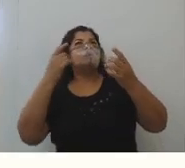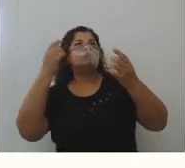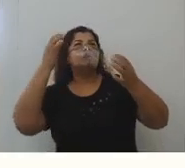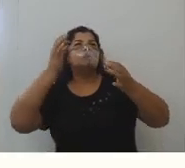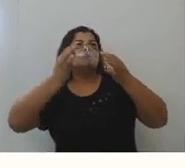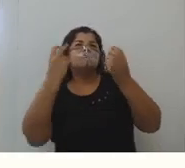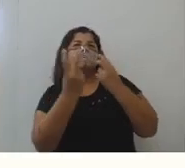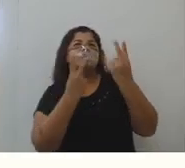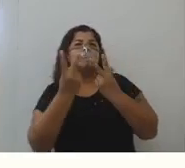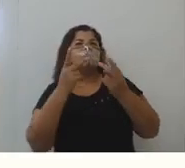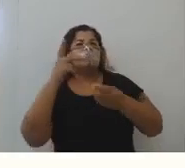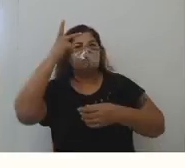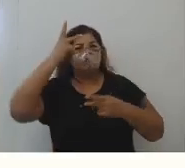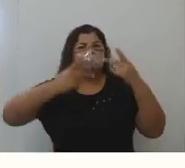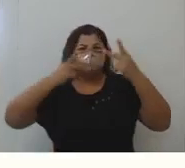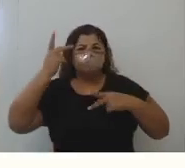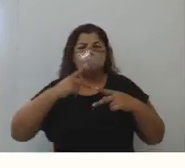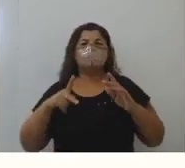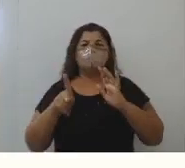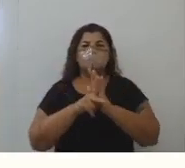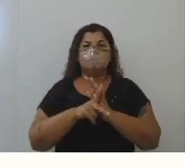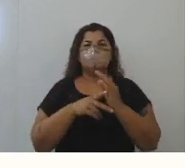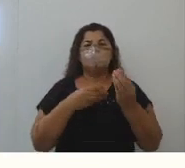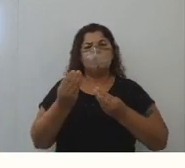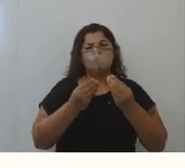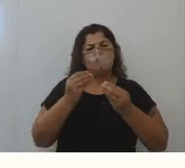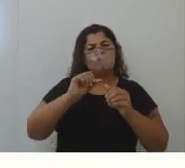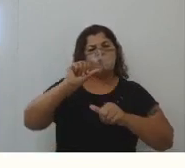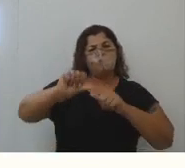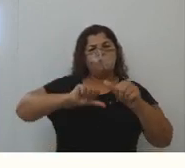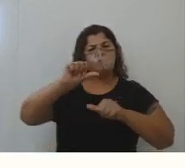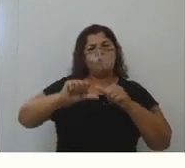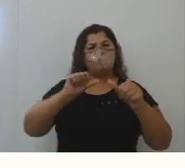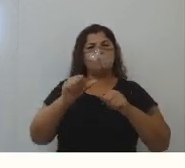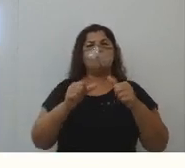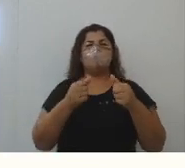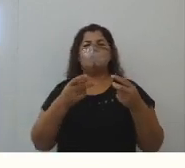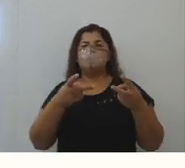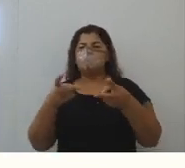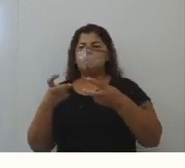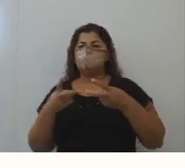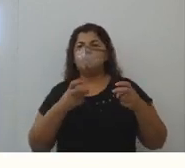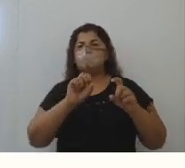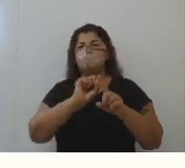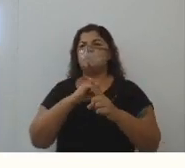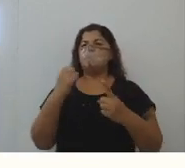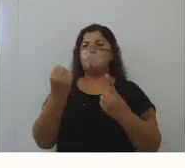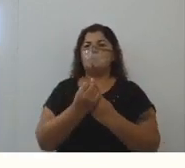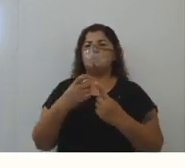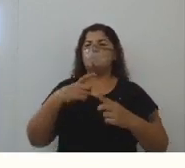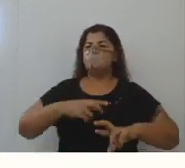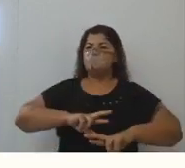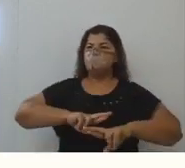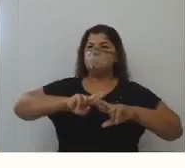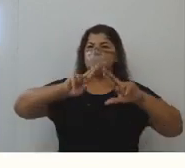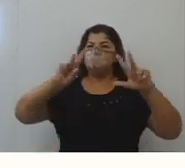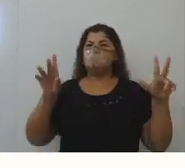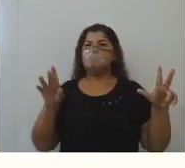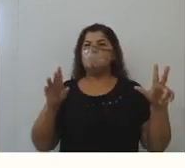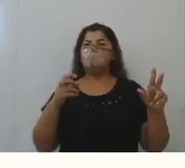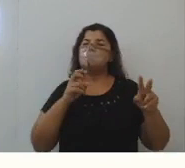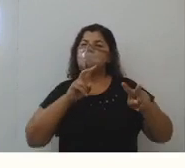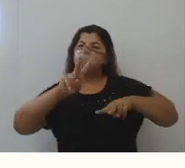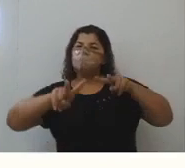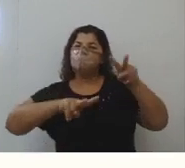juízos de valor, a construção de um olhar sociológico principia com o estranhamento. Ao se observar a